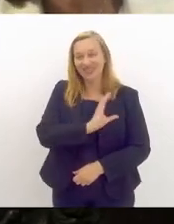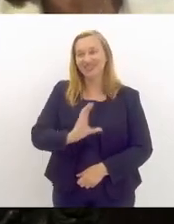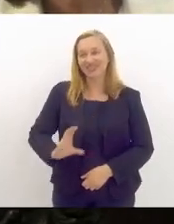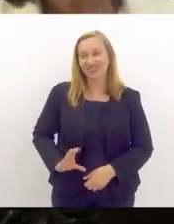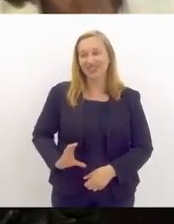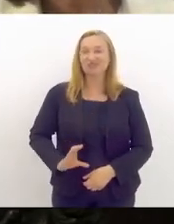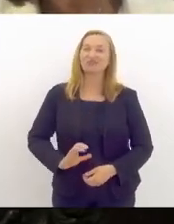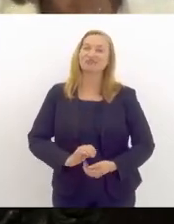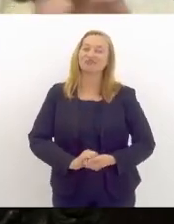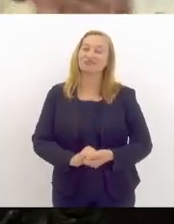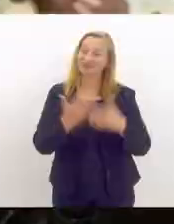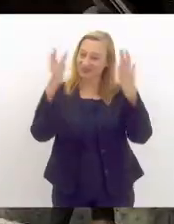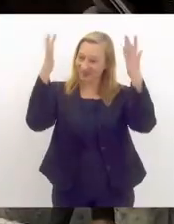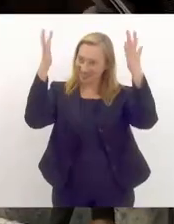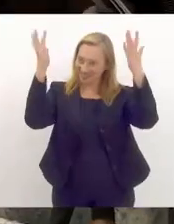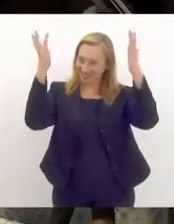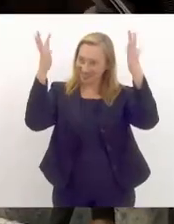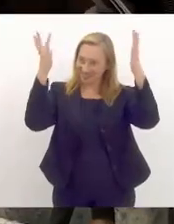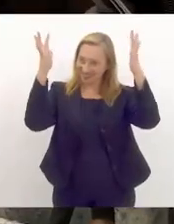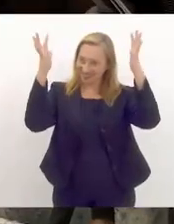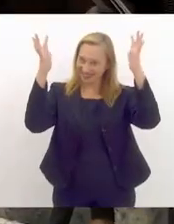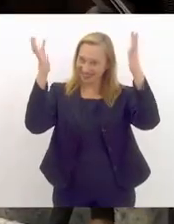Siciliano.